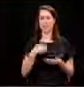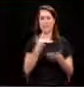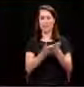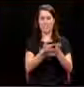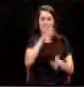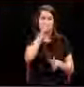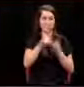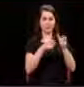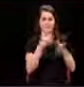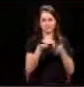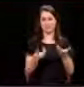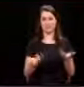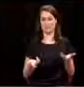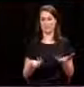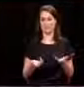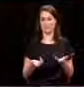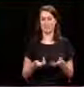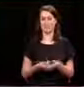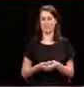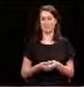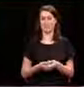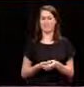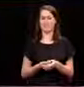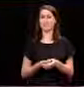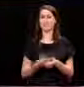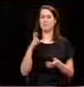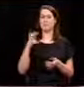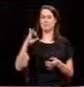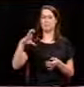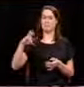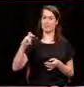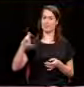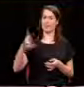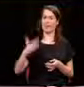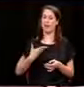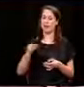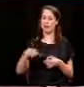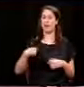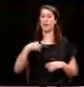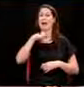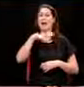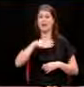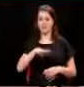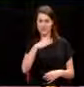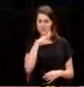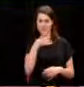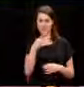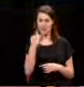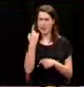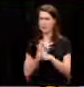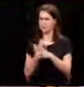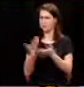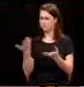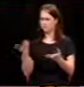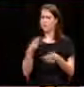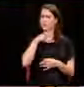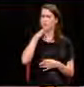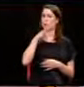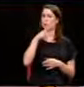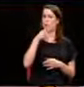será, telespectadores. Ricardo, eu quero também esclarecer uma coisa. O comboio